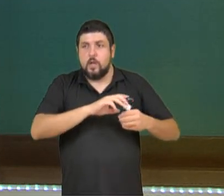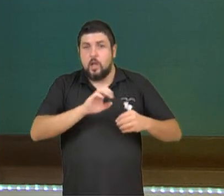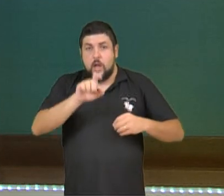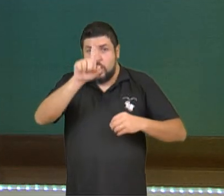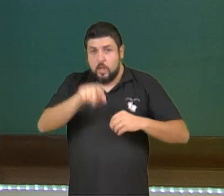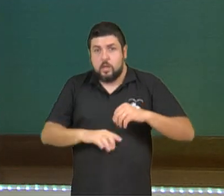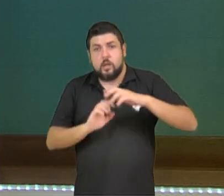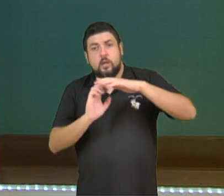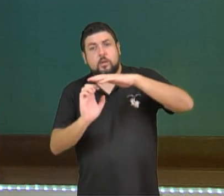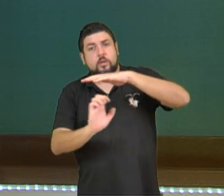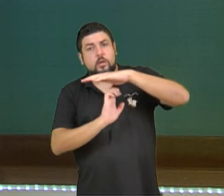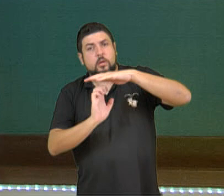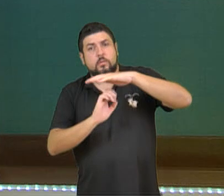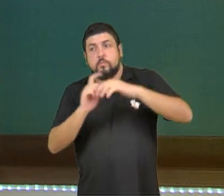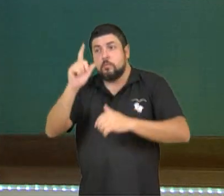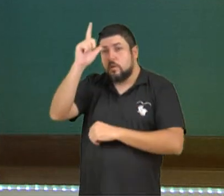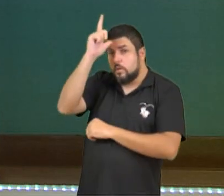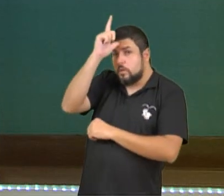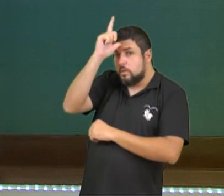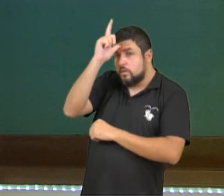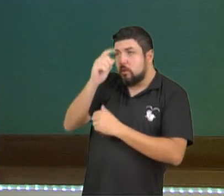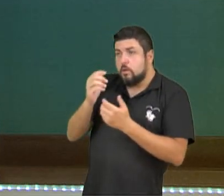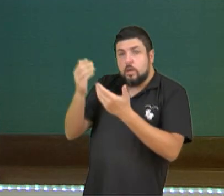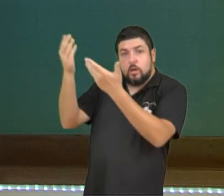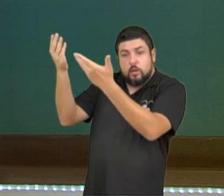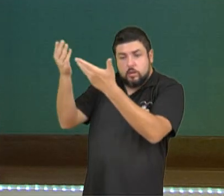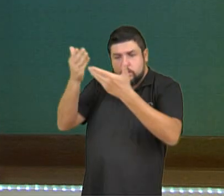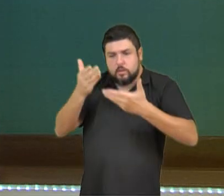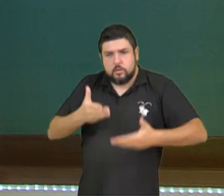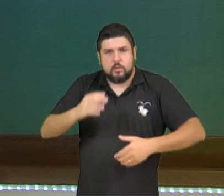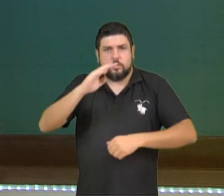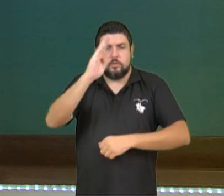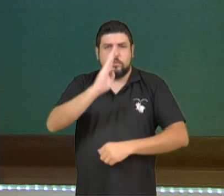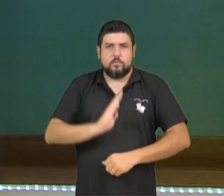alemã para produzir em território nacional. Vínculo